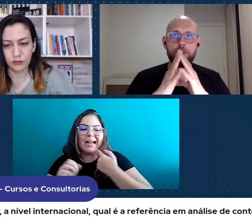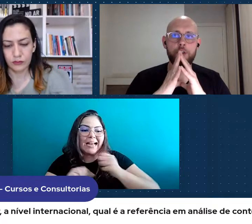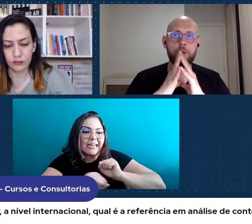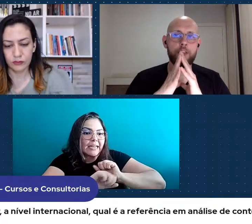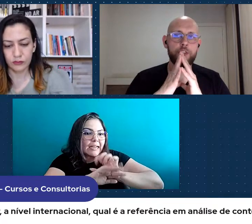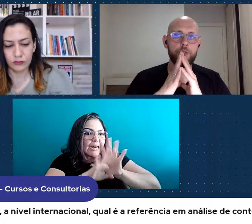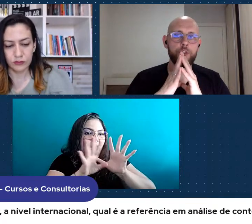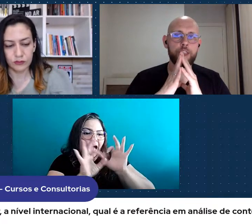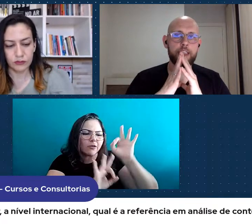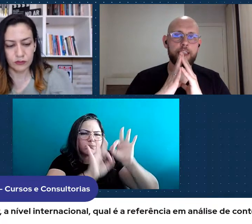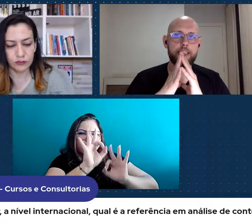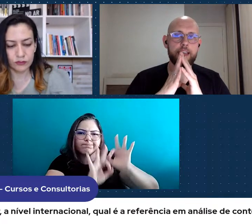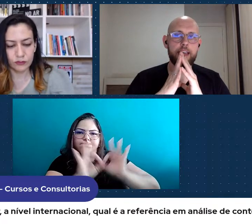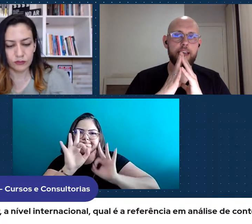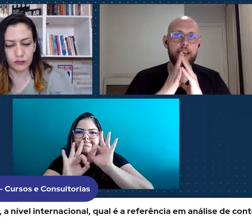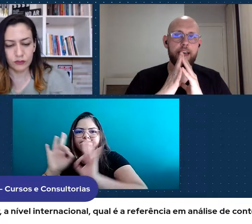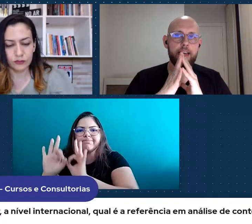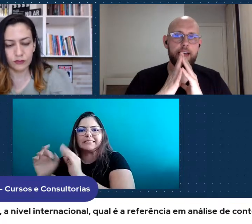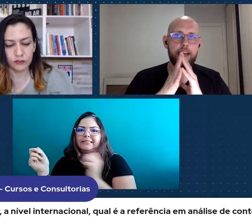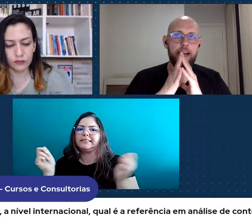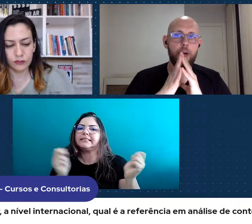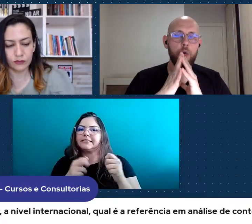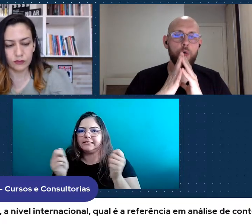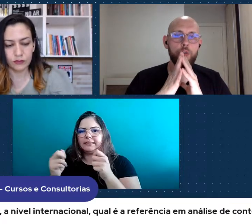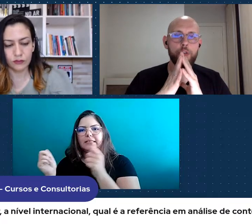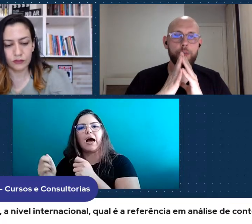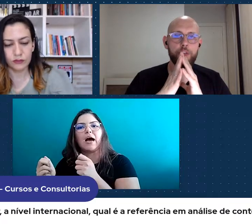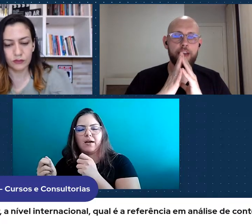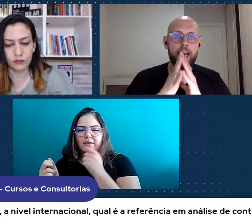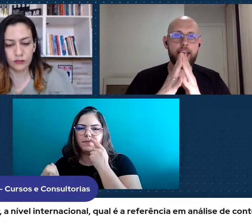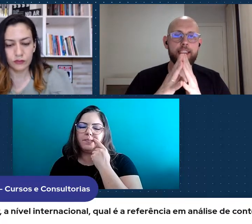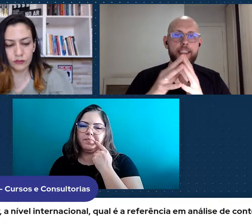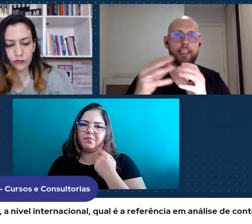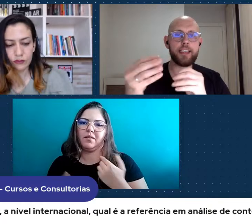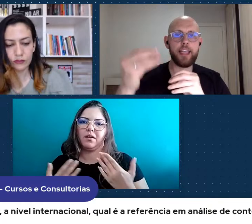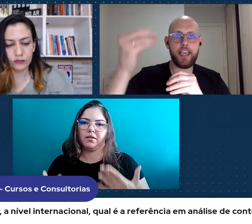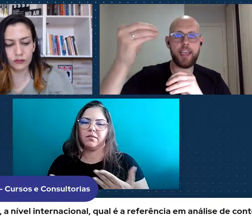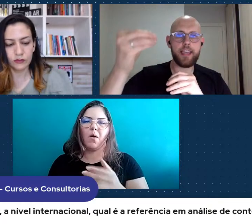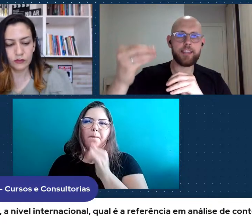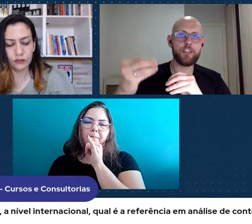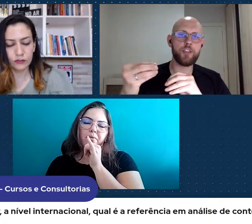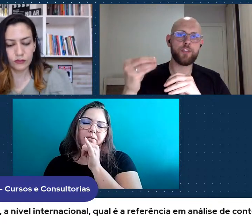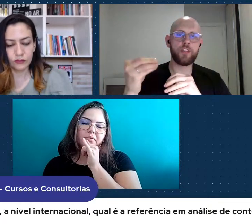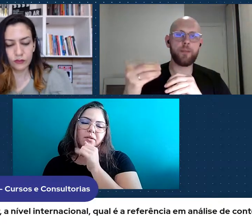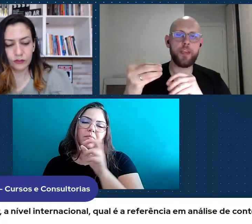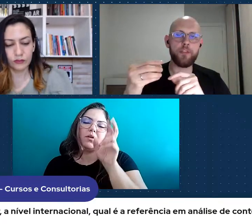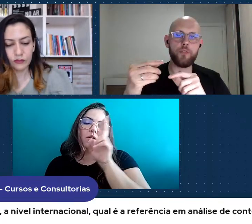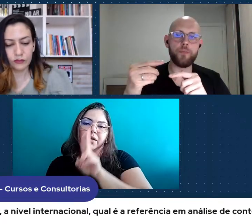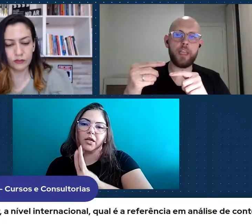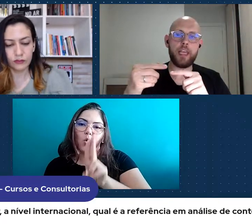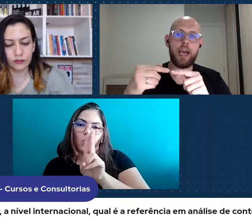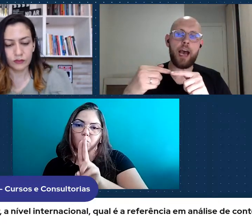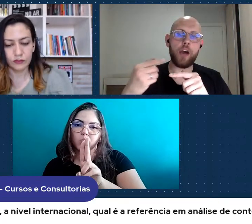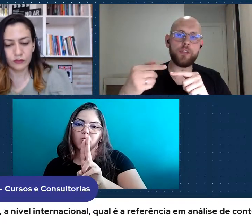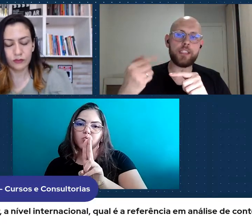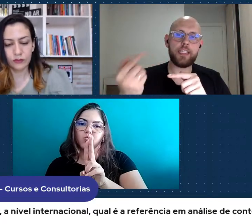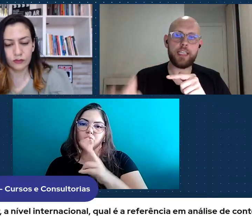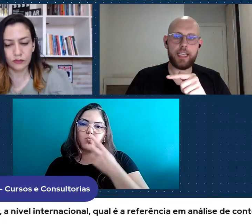acho importante que quando a gente utiliza algum tipo de análise que tenha esse